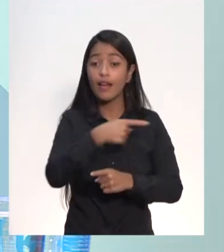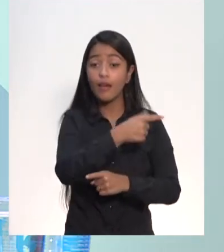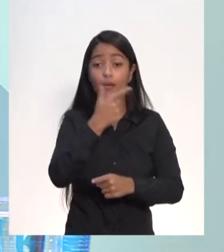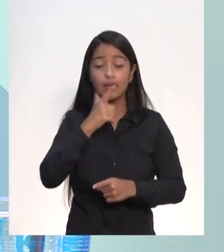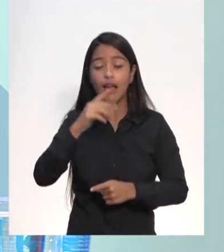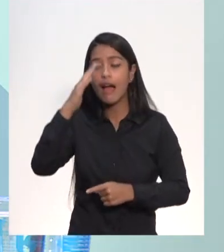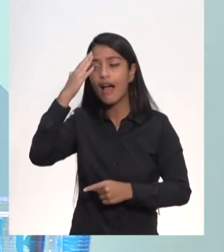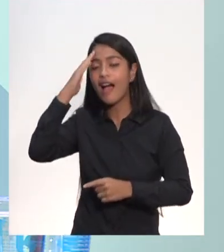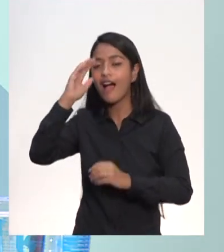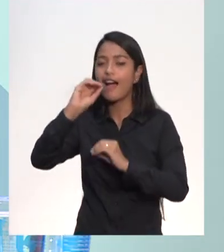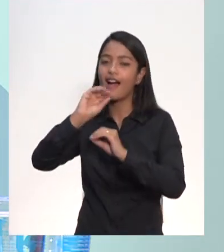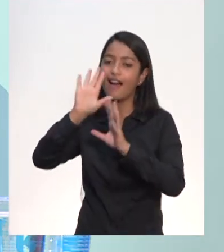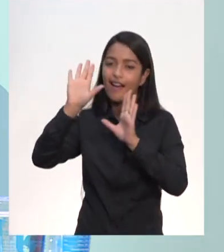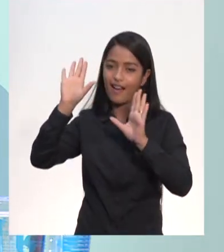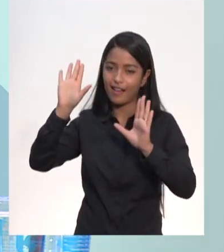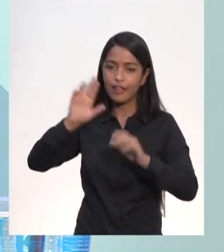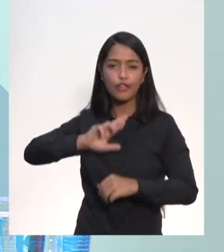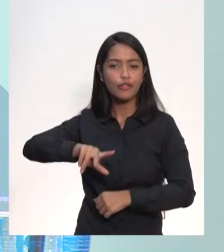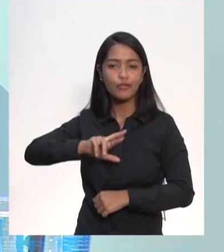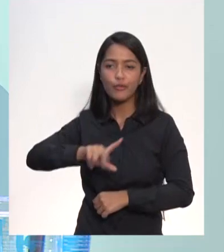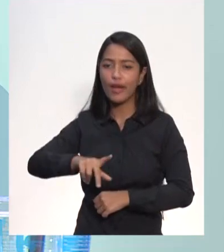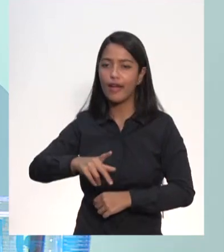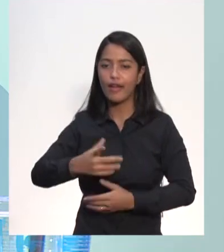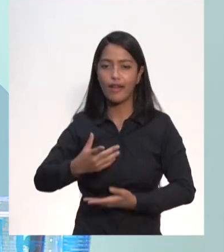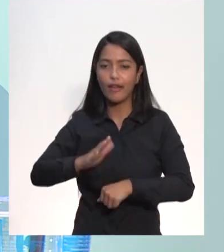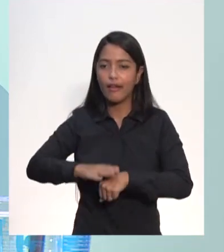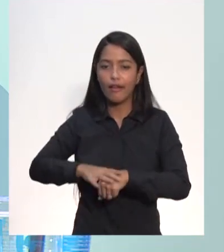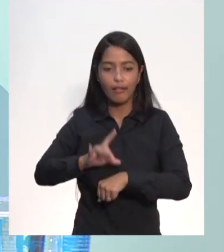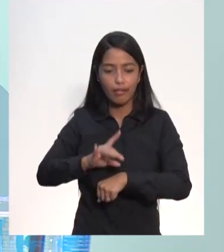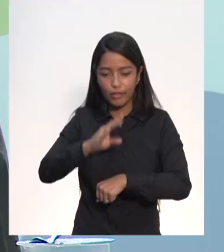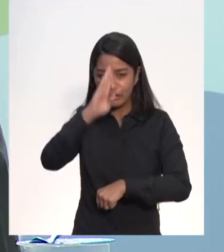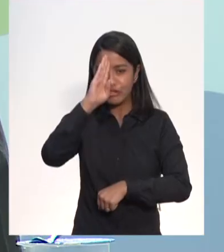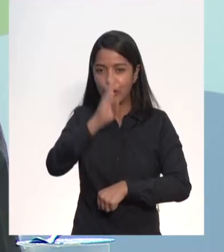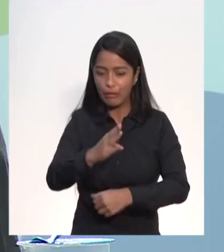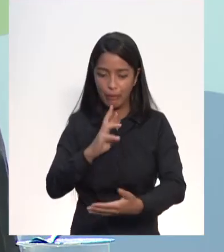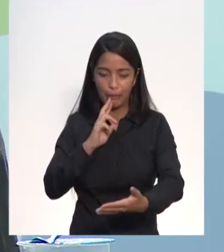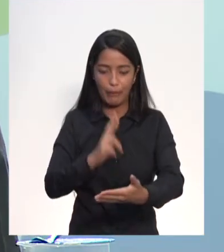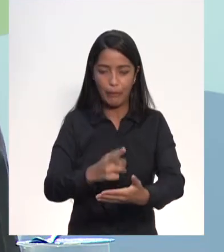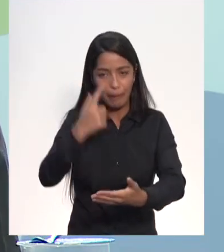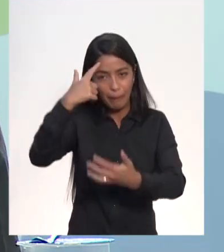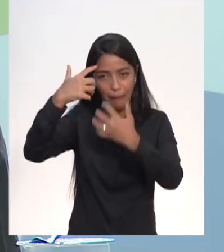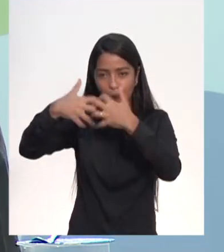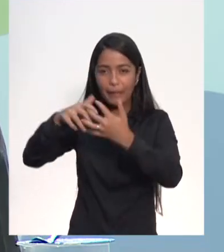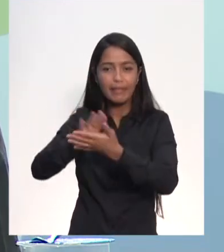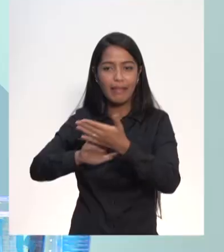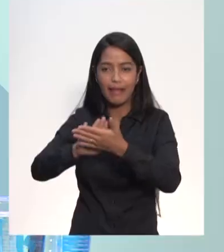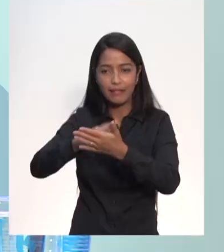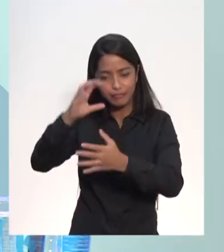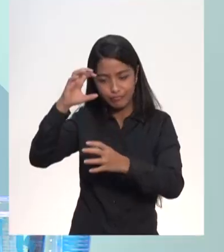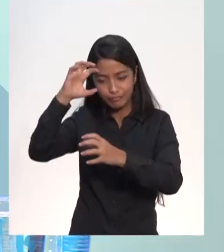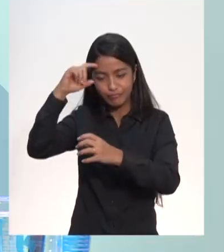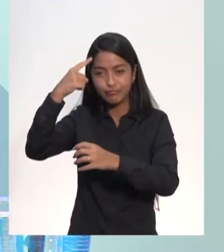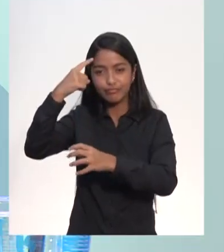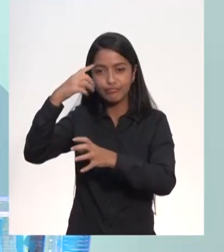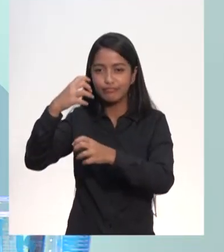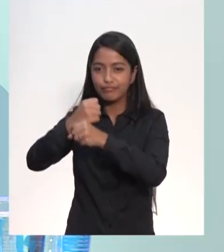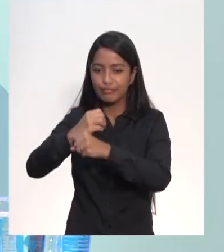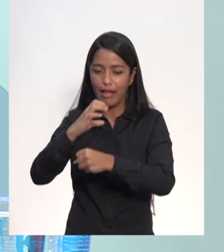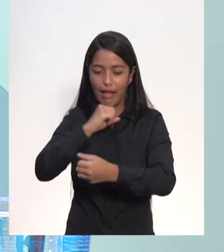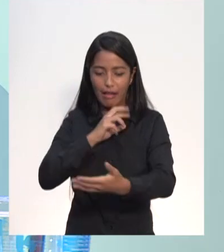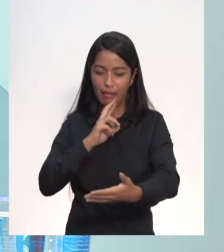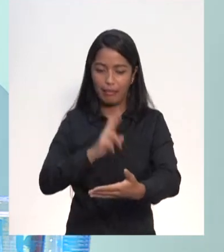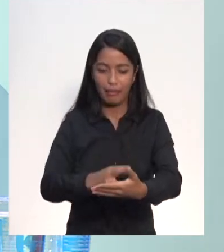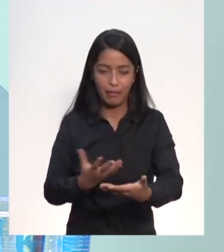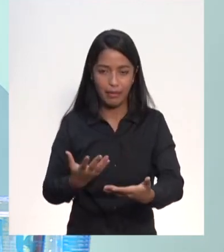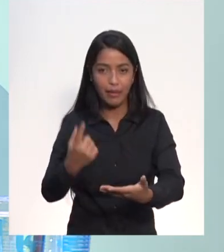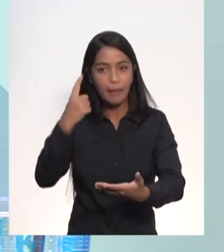simplesmente uma reprodução mecânica, automática, se eu fizer isso daqui, dá certo. A famosa pergunta, né? Qual fórmula que eu uso? Que a